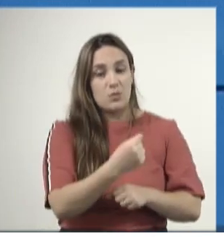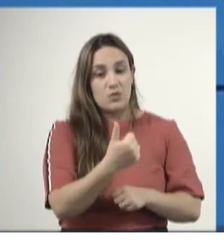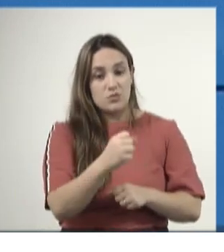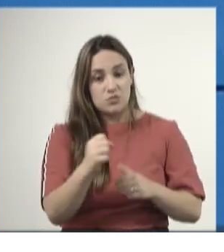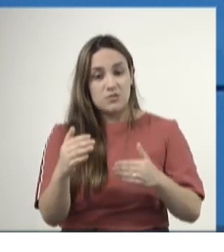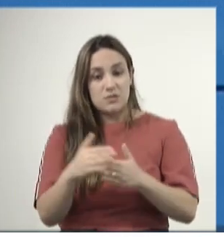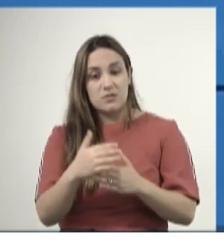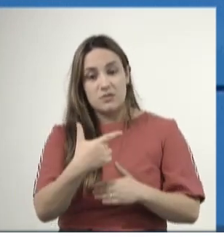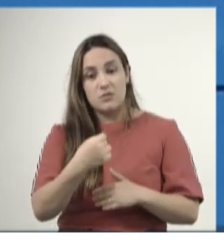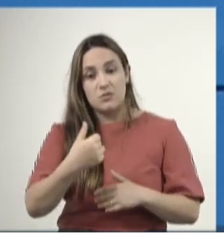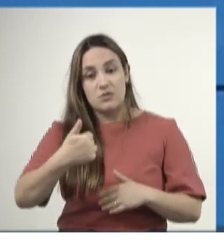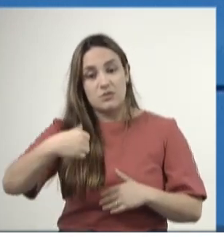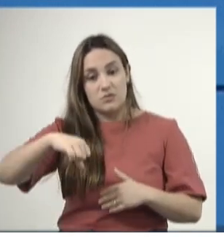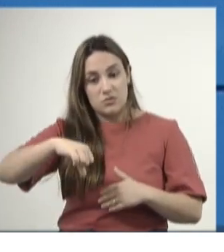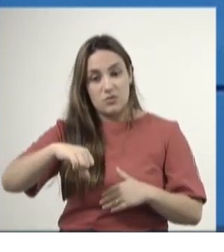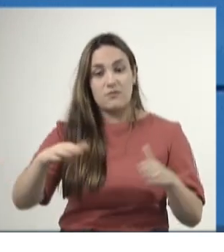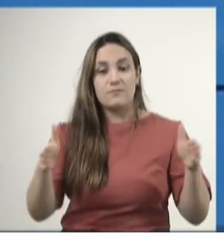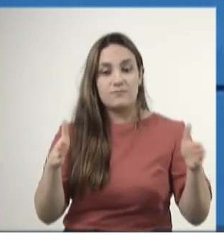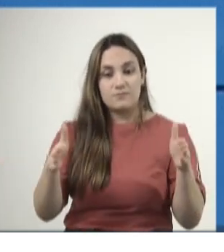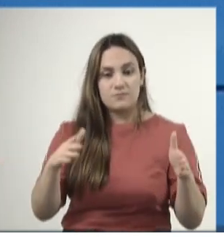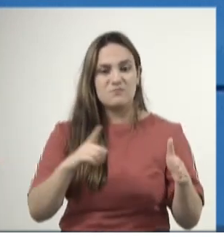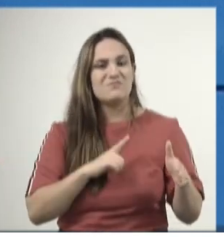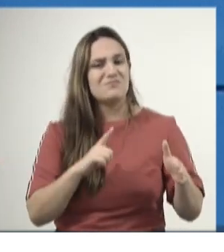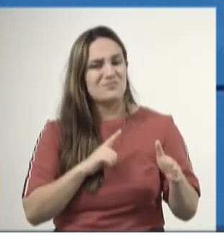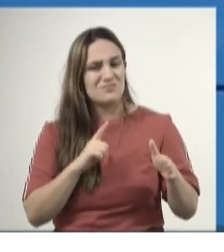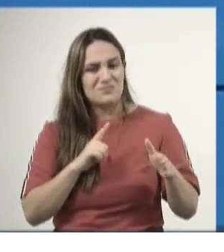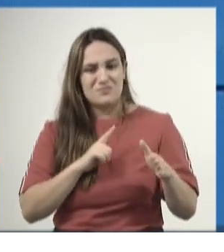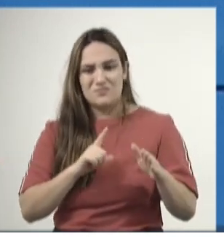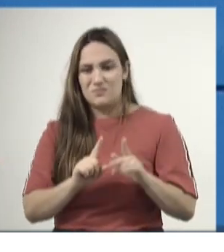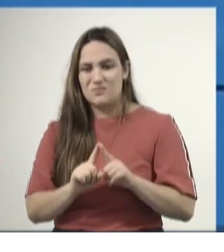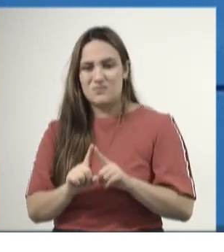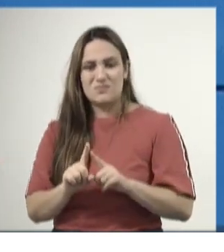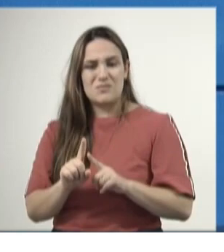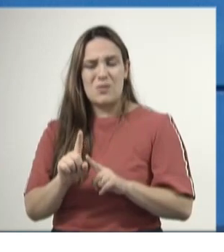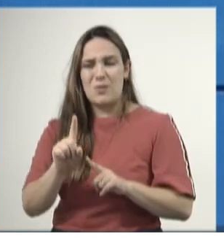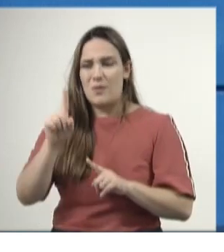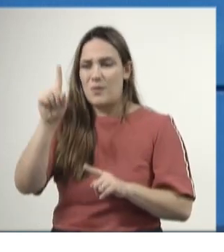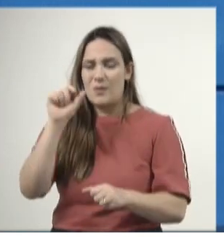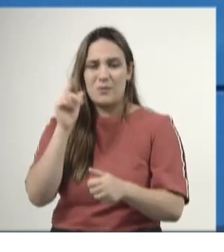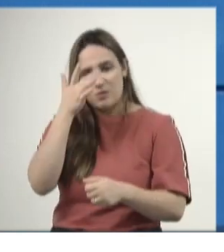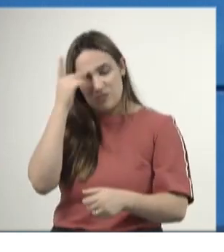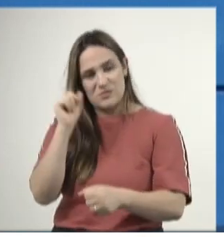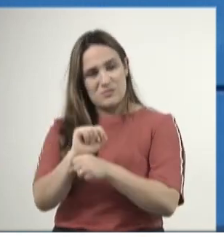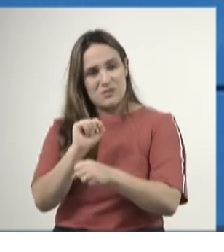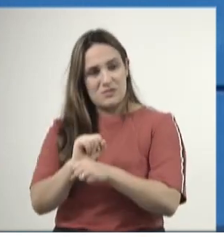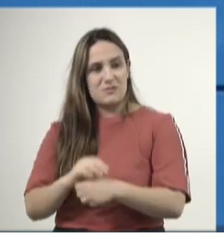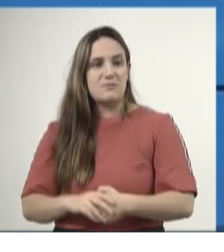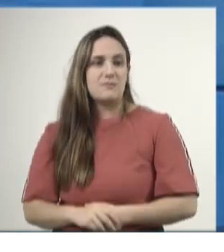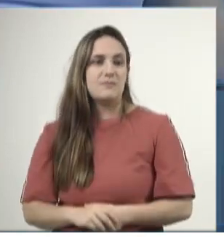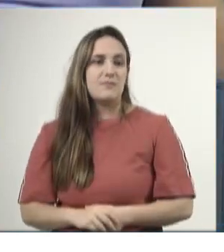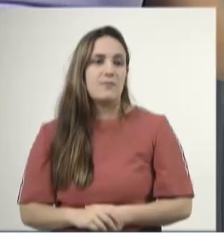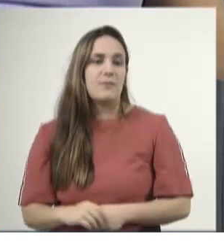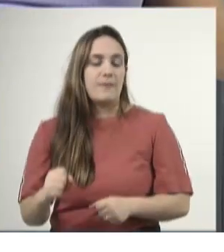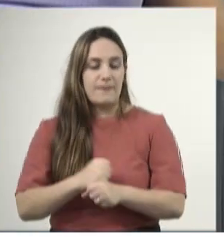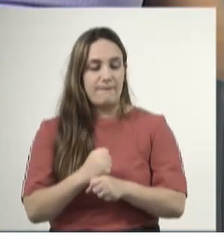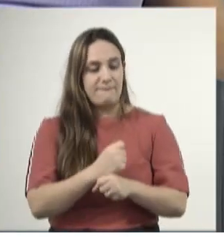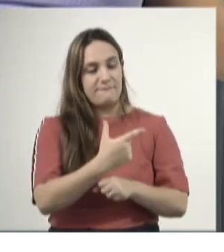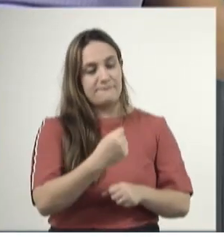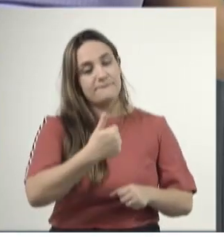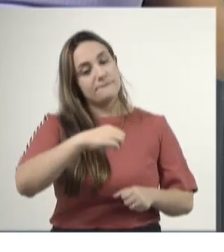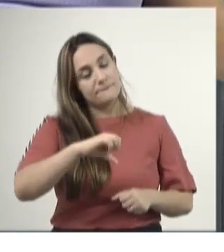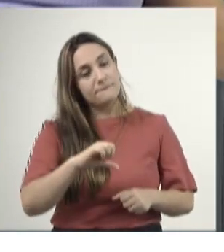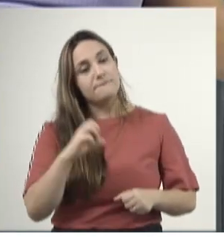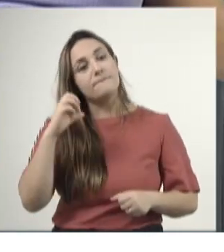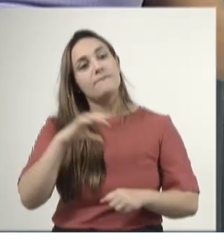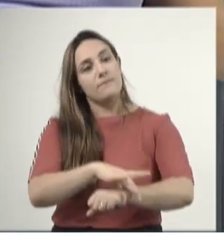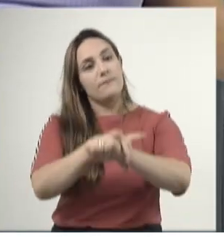2019, alcançava números altíssimos de pessoas que estavam aguardando. A partir de 2019, a Defensoria passou